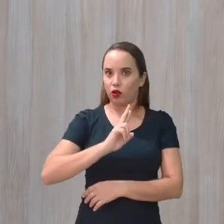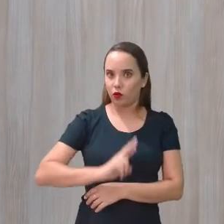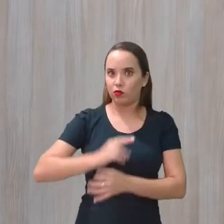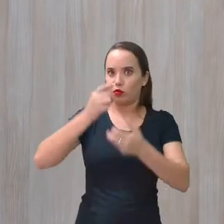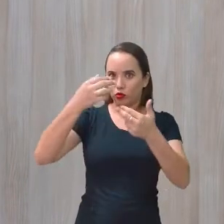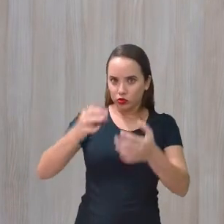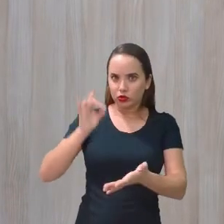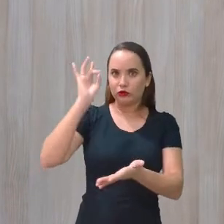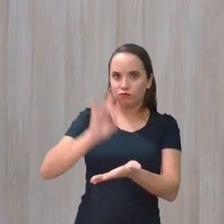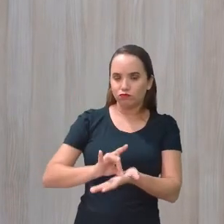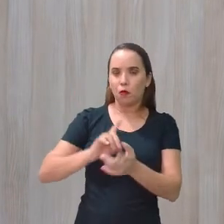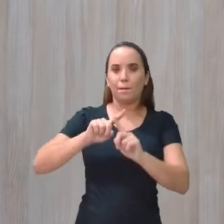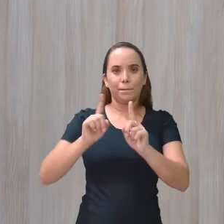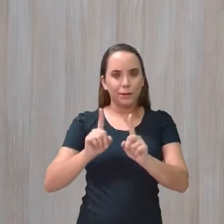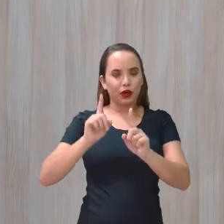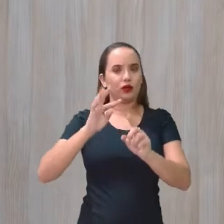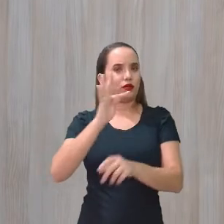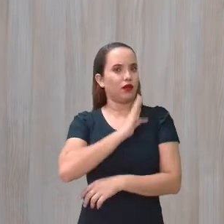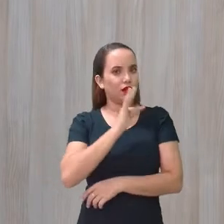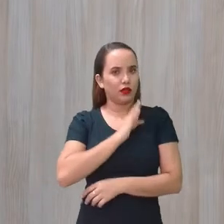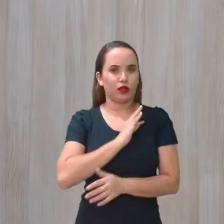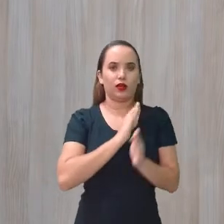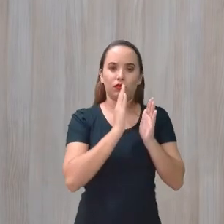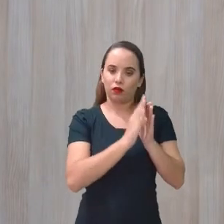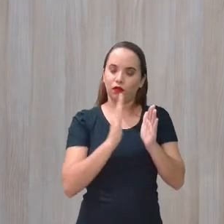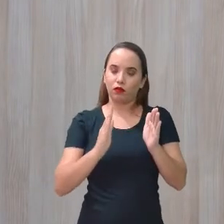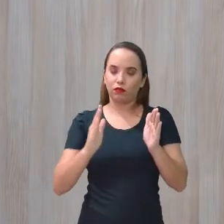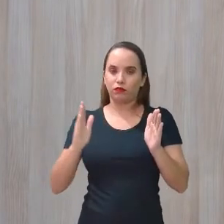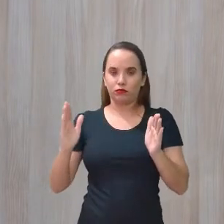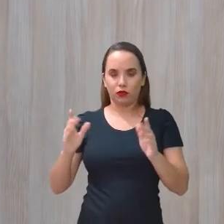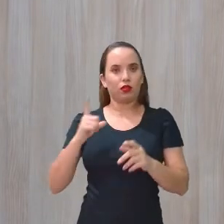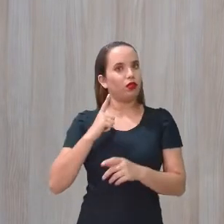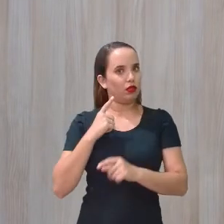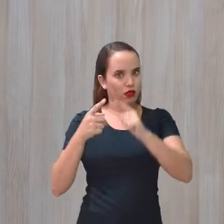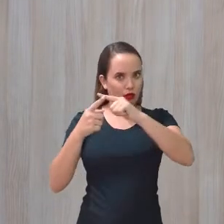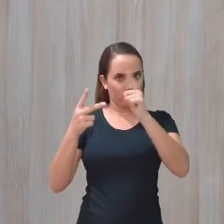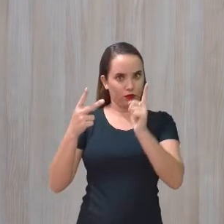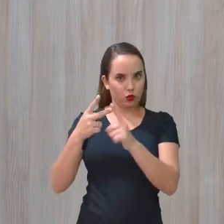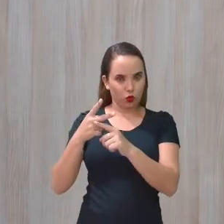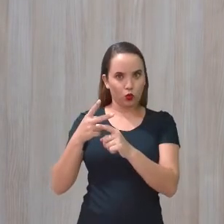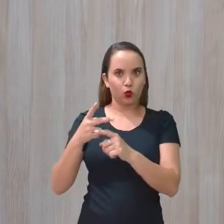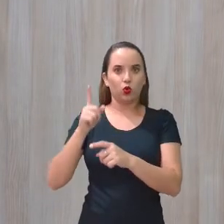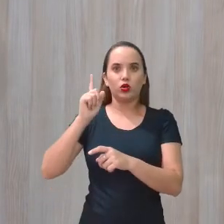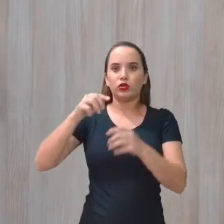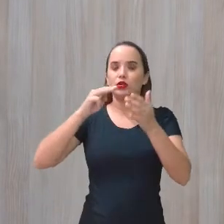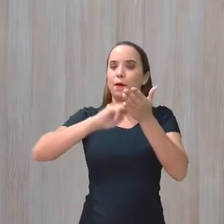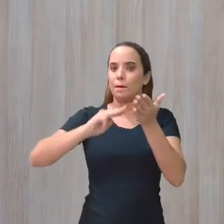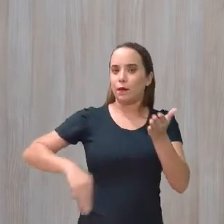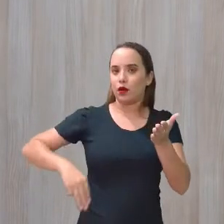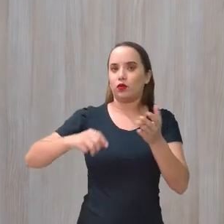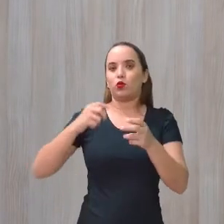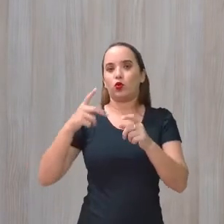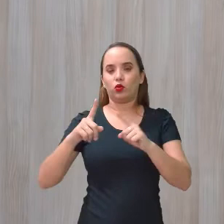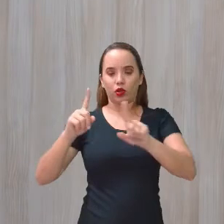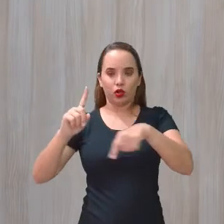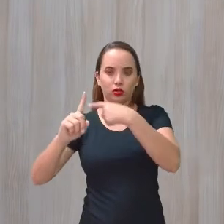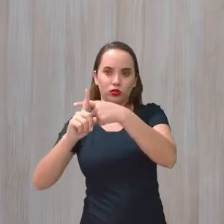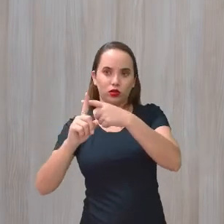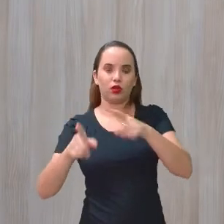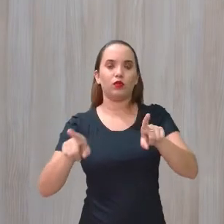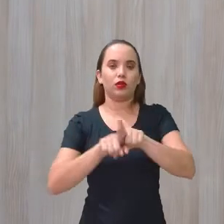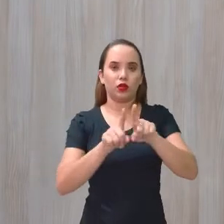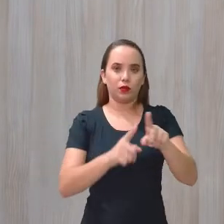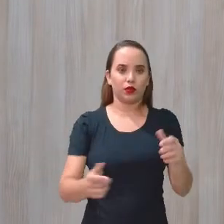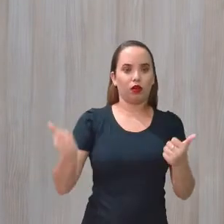técnicas a gente vai estudar cada técnica separadamente. São 2 técnicas, o método da adição, o método da